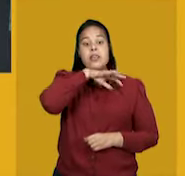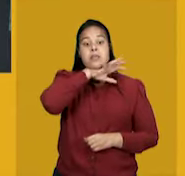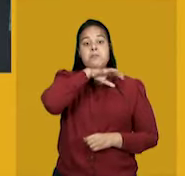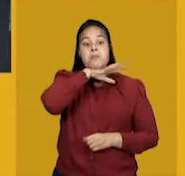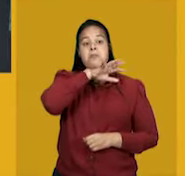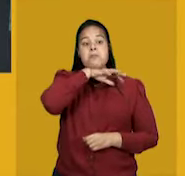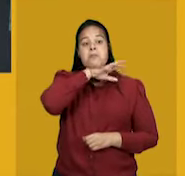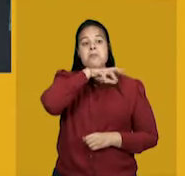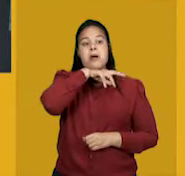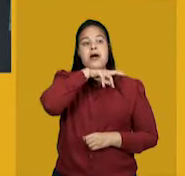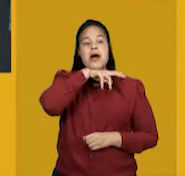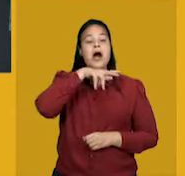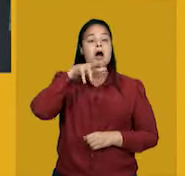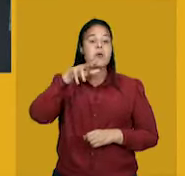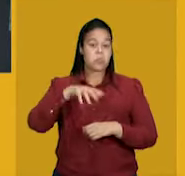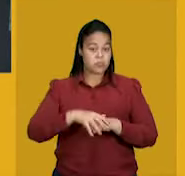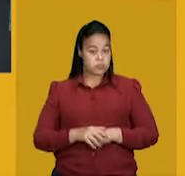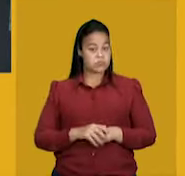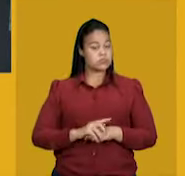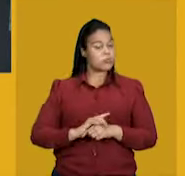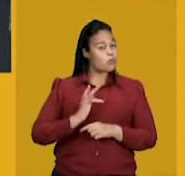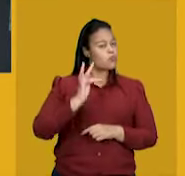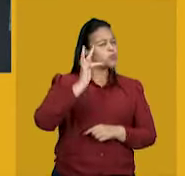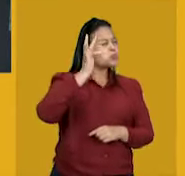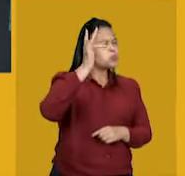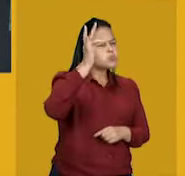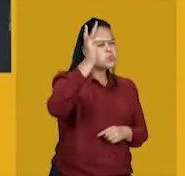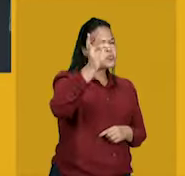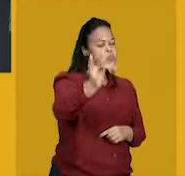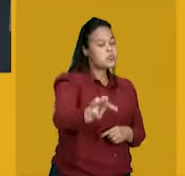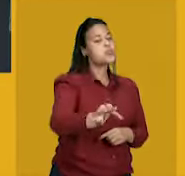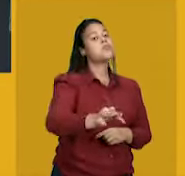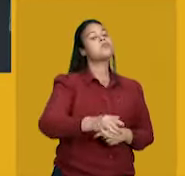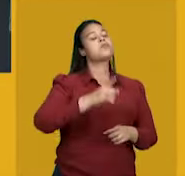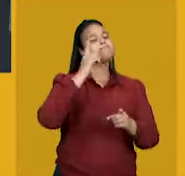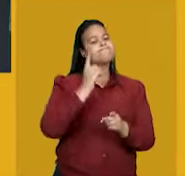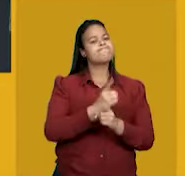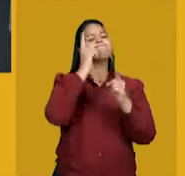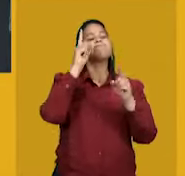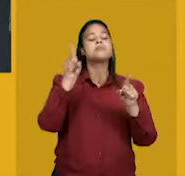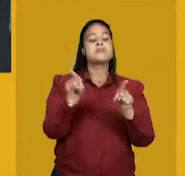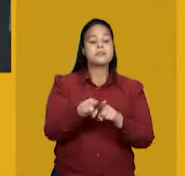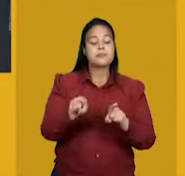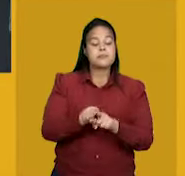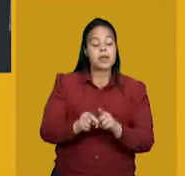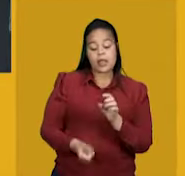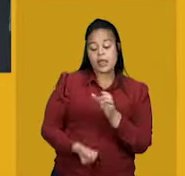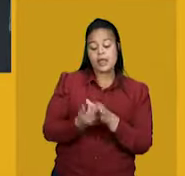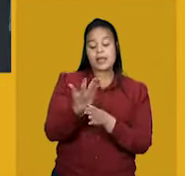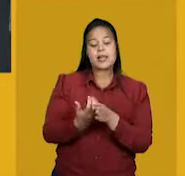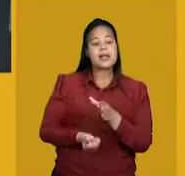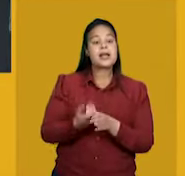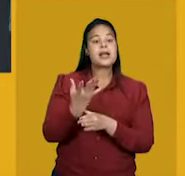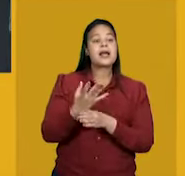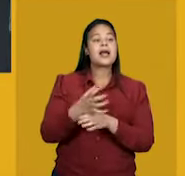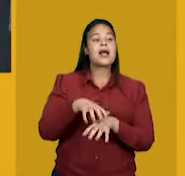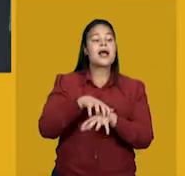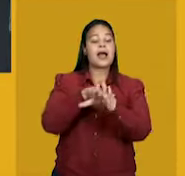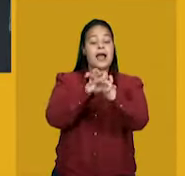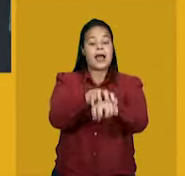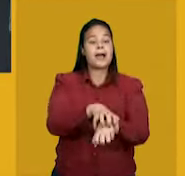Ainda mais tarde, bem mais tarde, o homem começou a produzir máquinas para